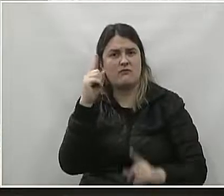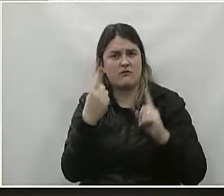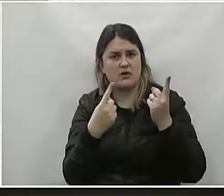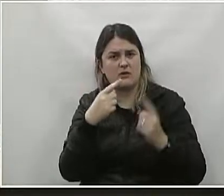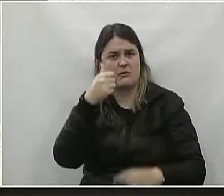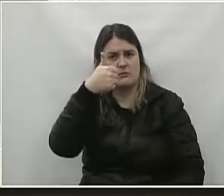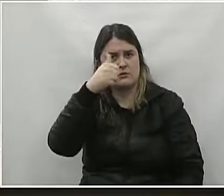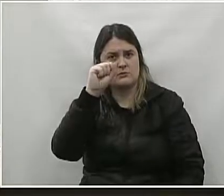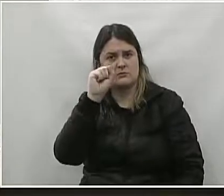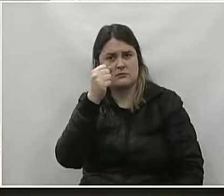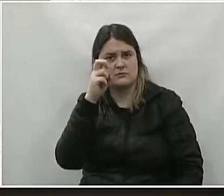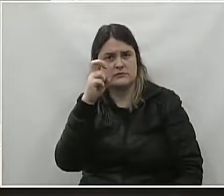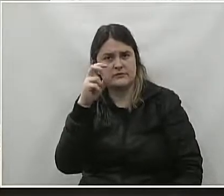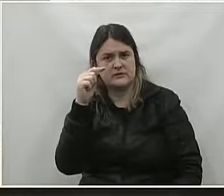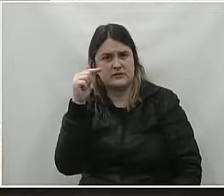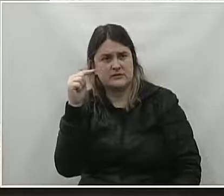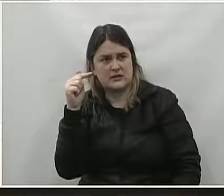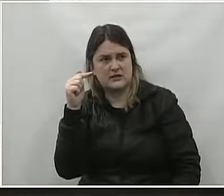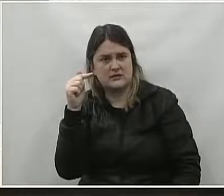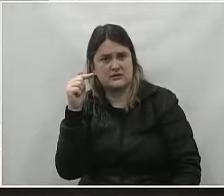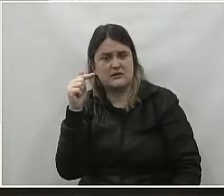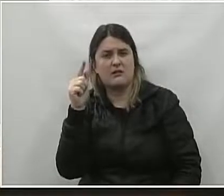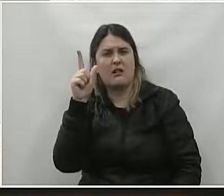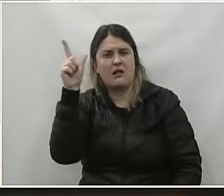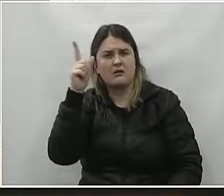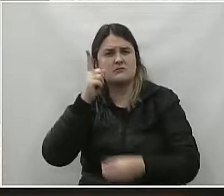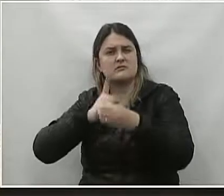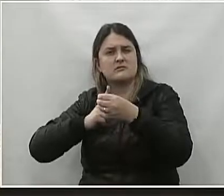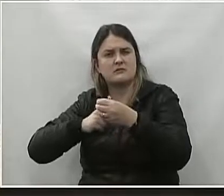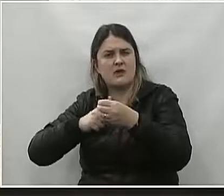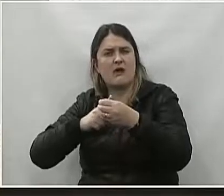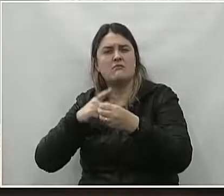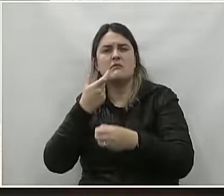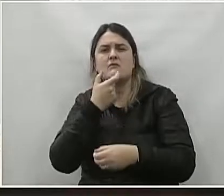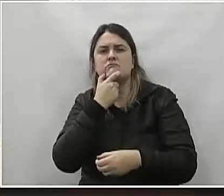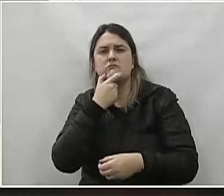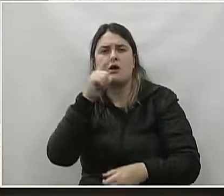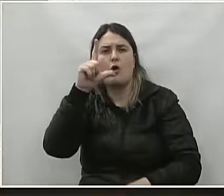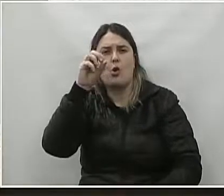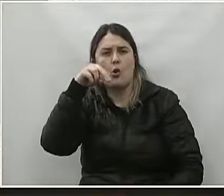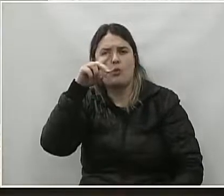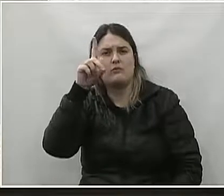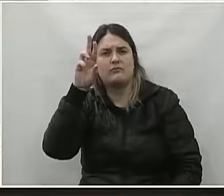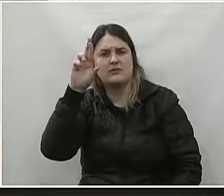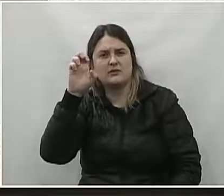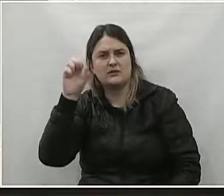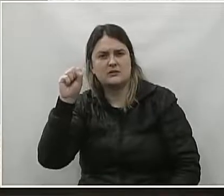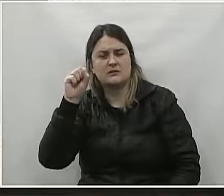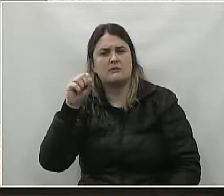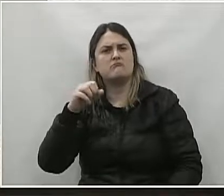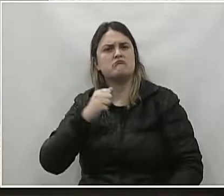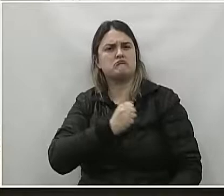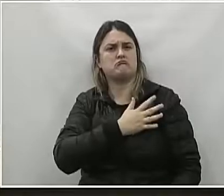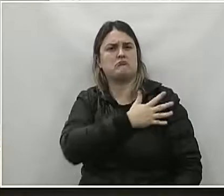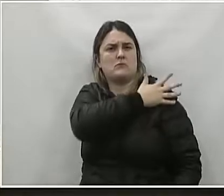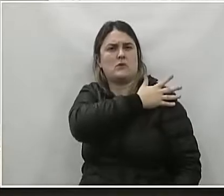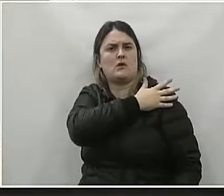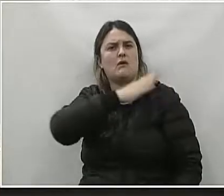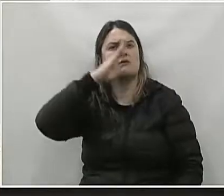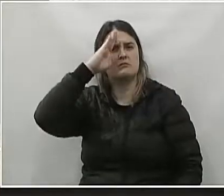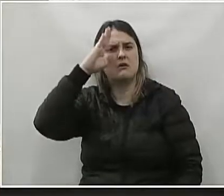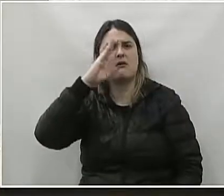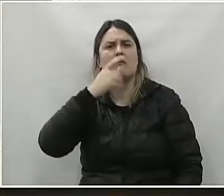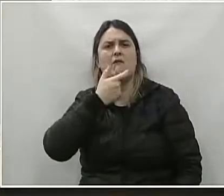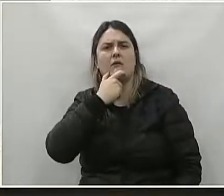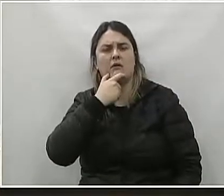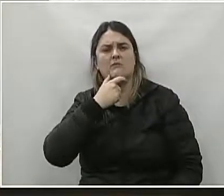de 1857, em Londres, Inglaterra. Foi oficial do exército inglês, exercendo suas